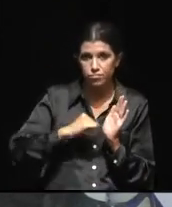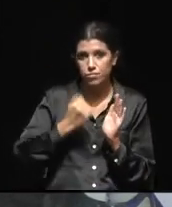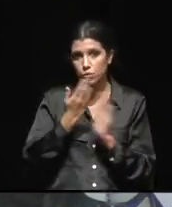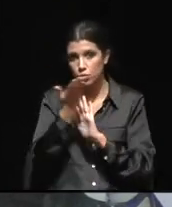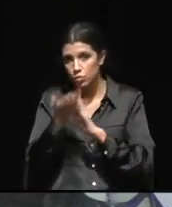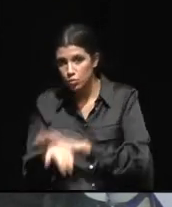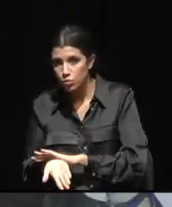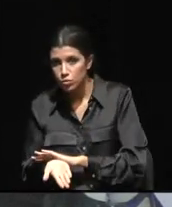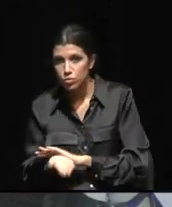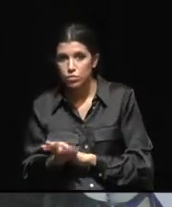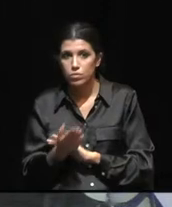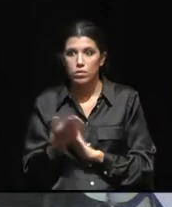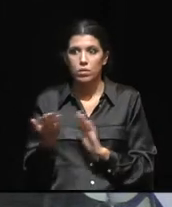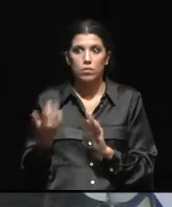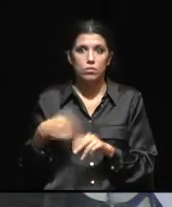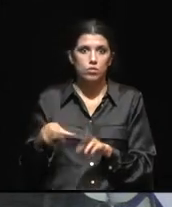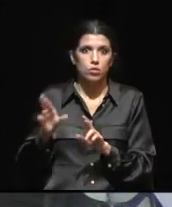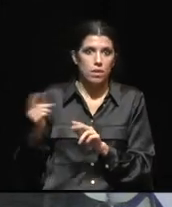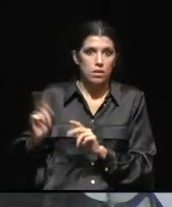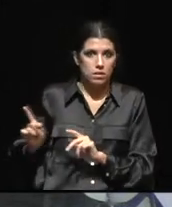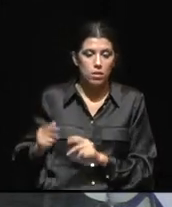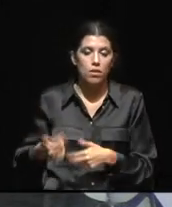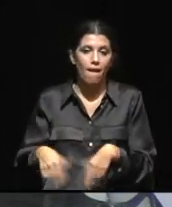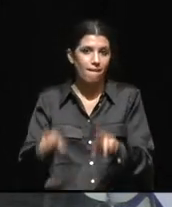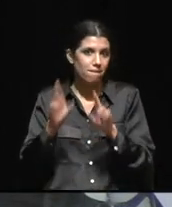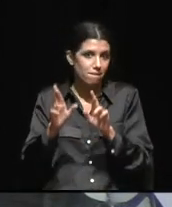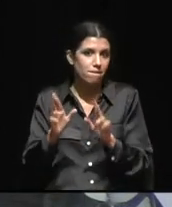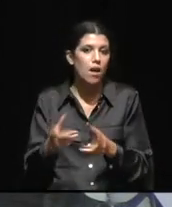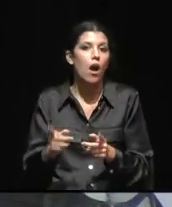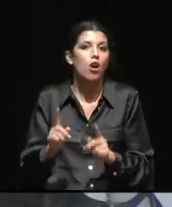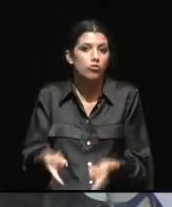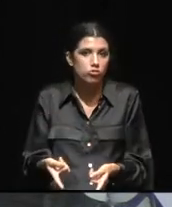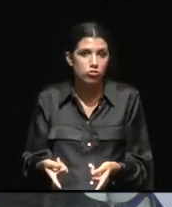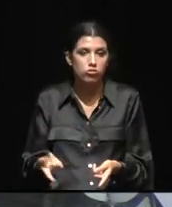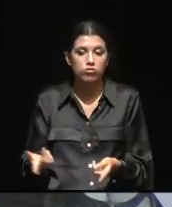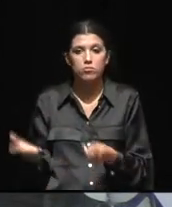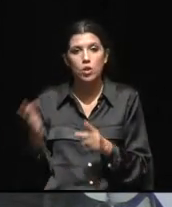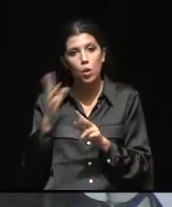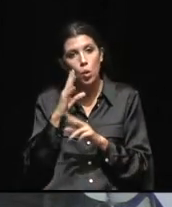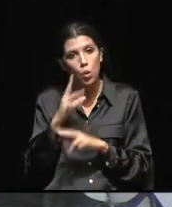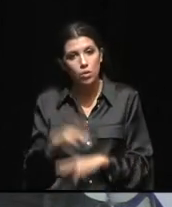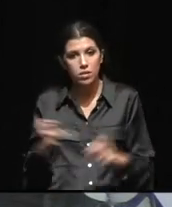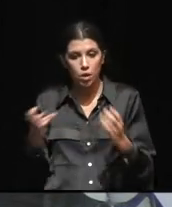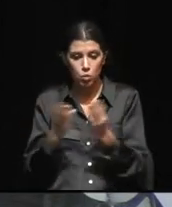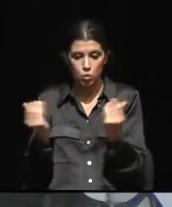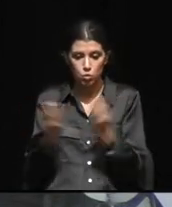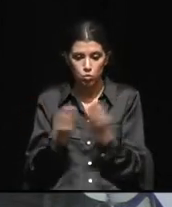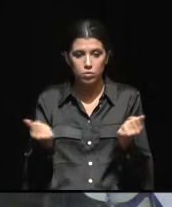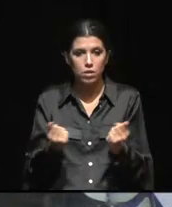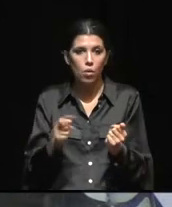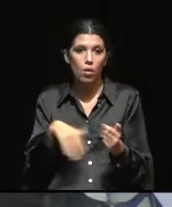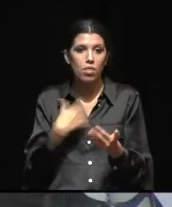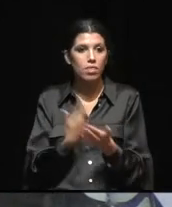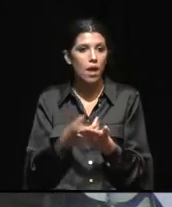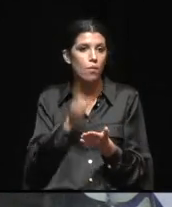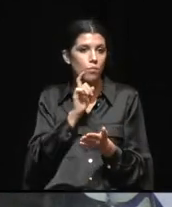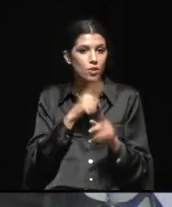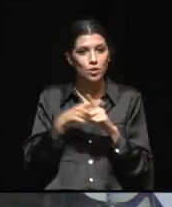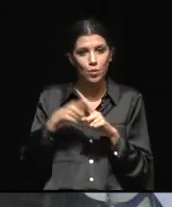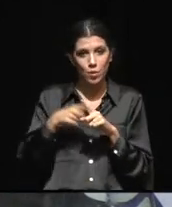dessas naturalmente terão afastadas aquilo que nós procuraremos fazer sempre é encontrar uma solução que proteja o